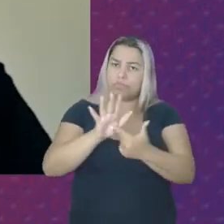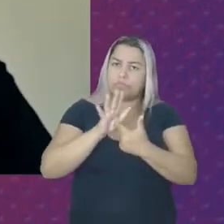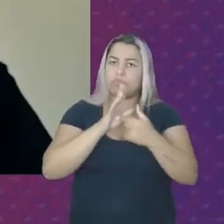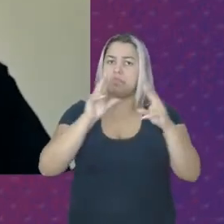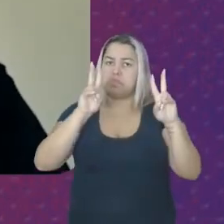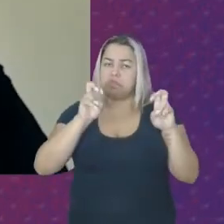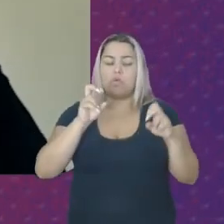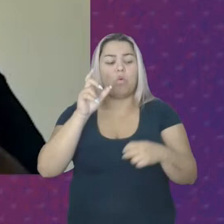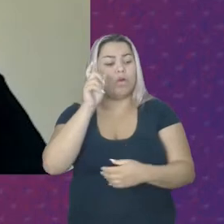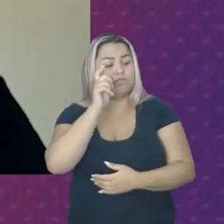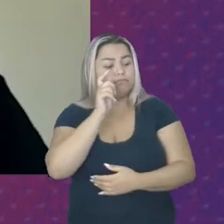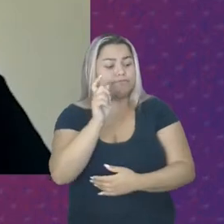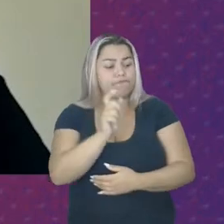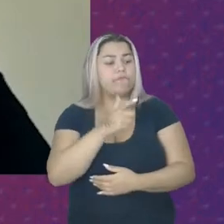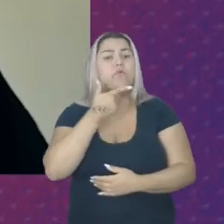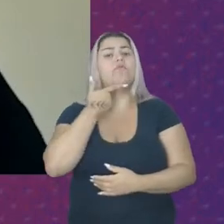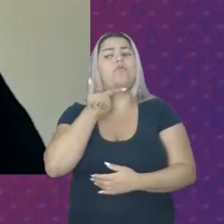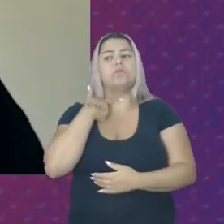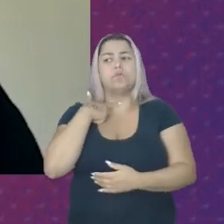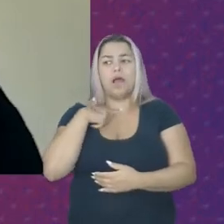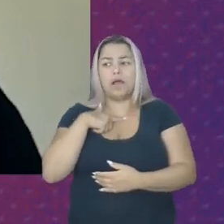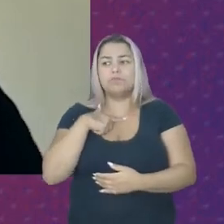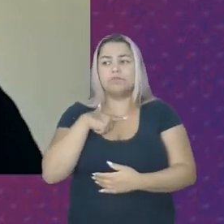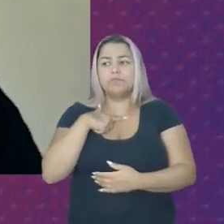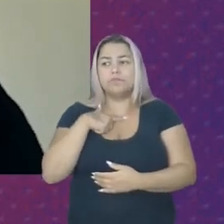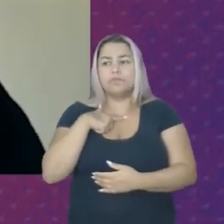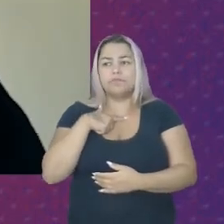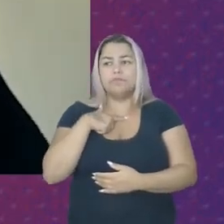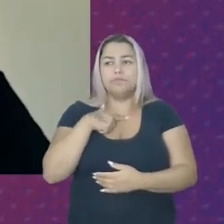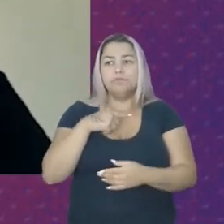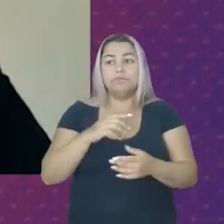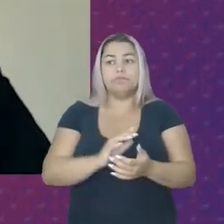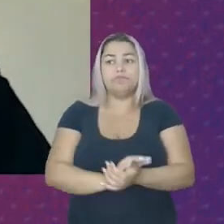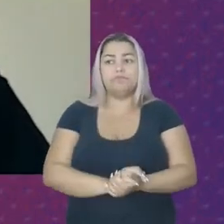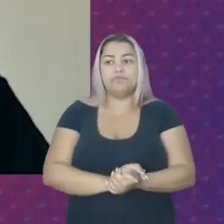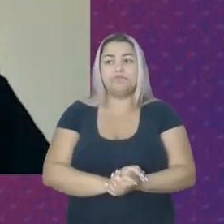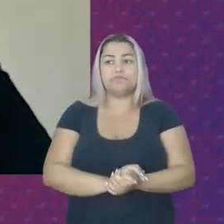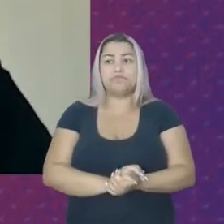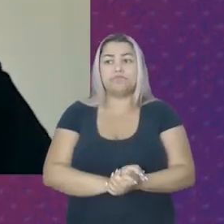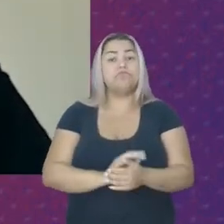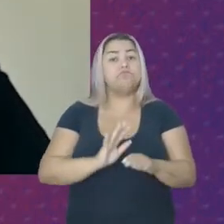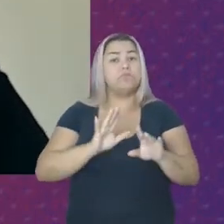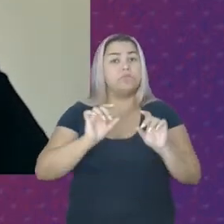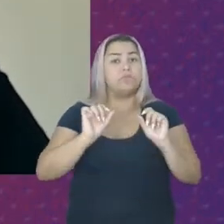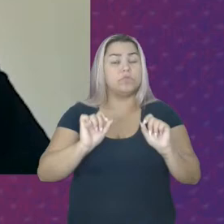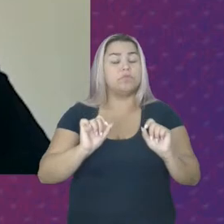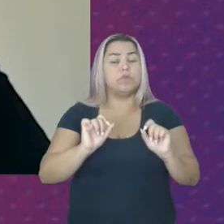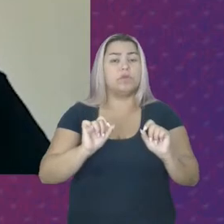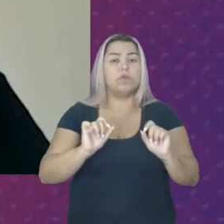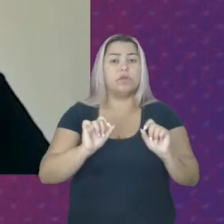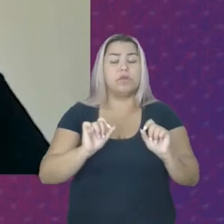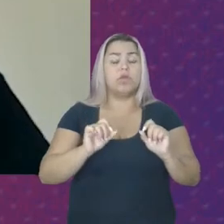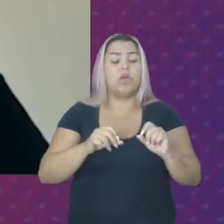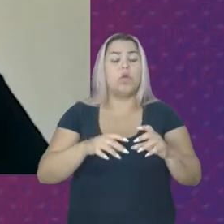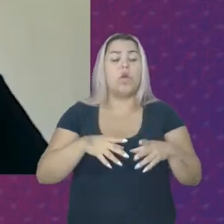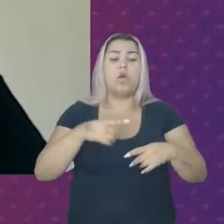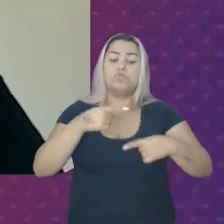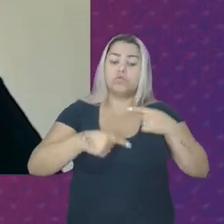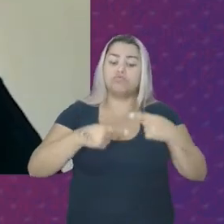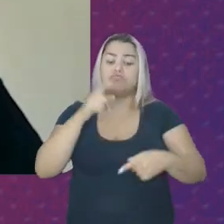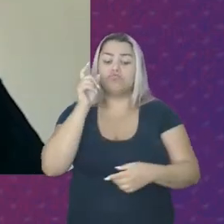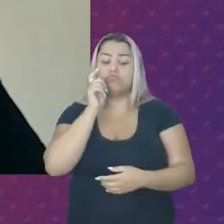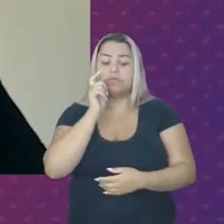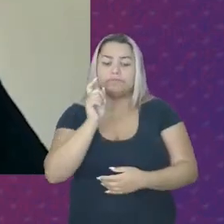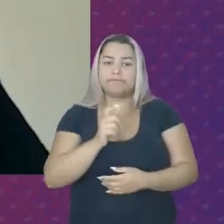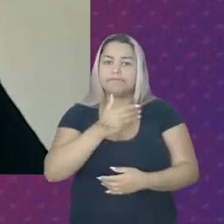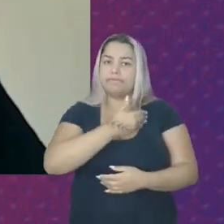nosso interesse também, o interesse do nosso público por aqueles assuntos. No mais, esse conteúdo político de interesse público,